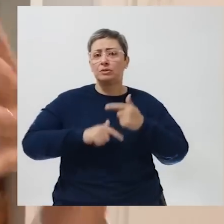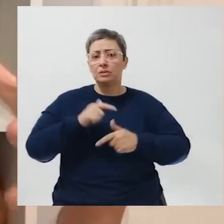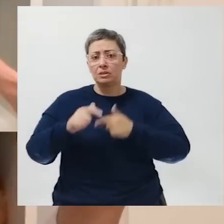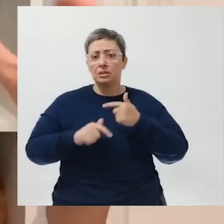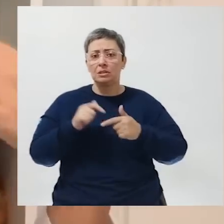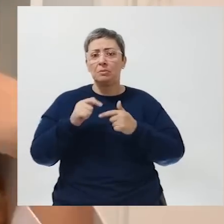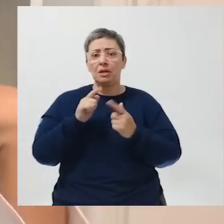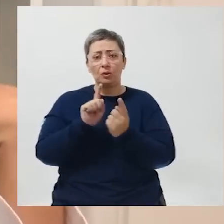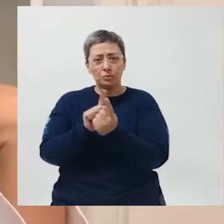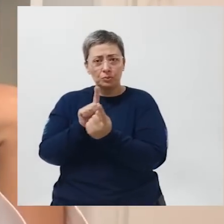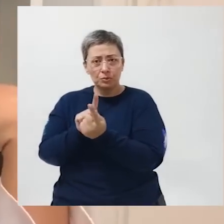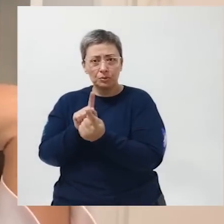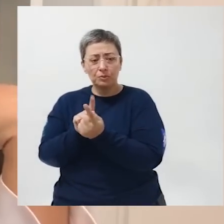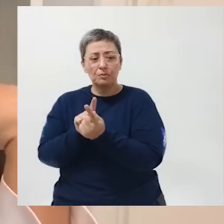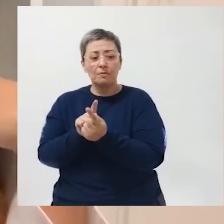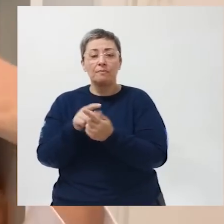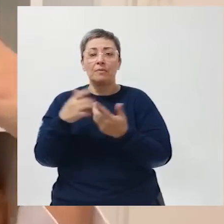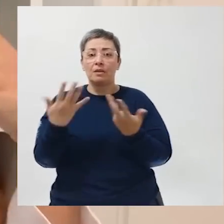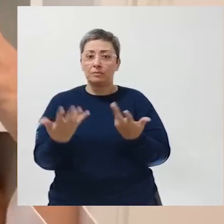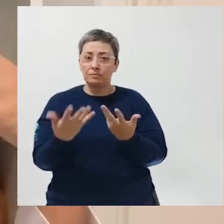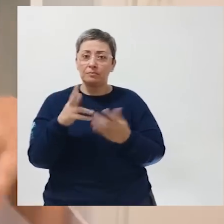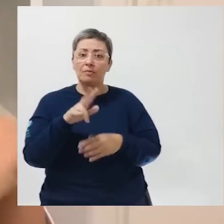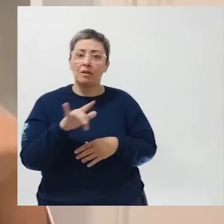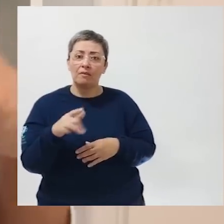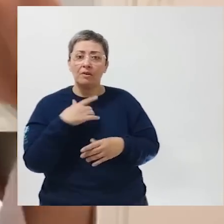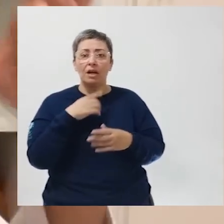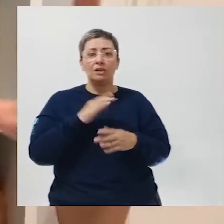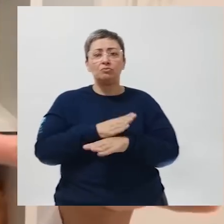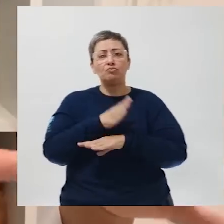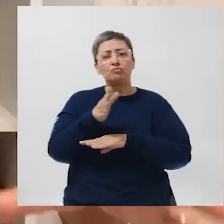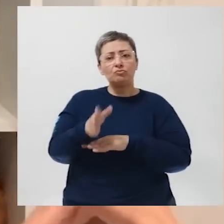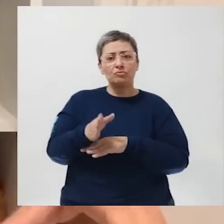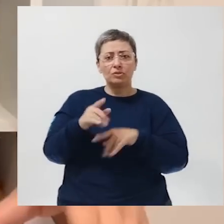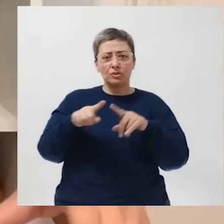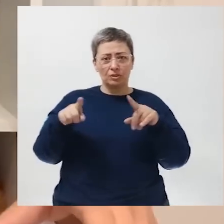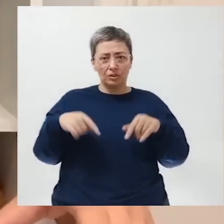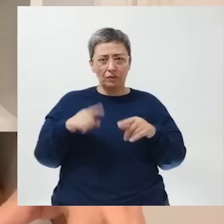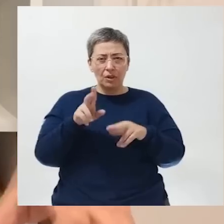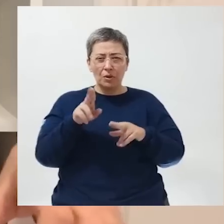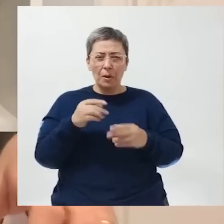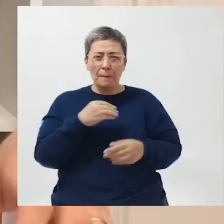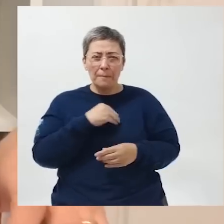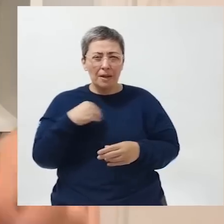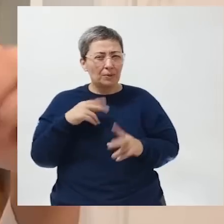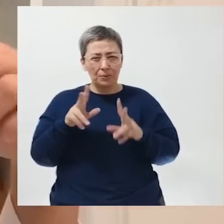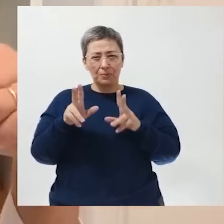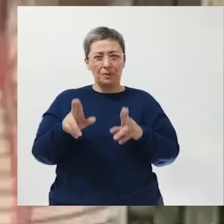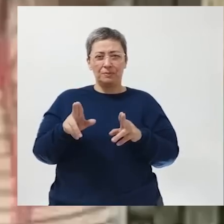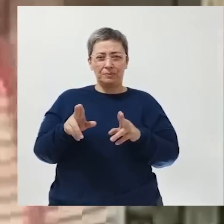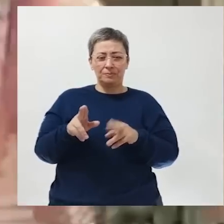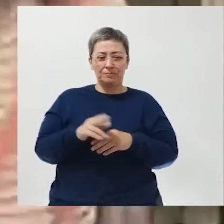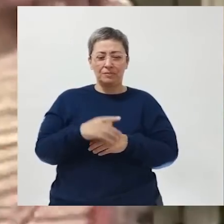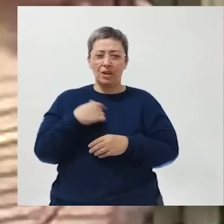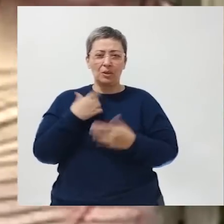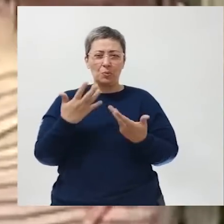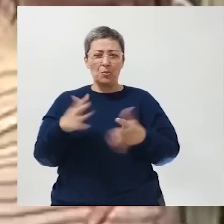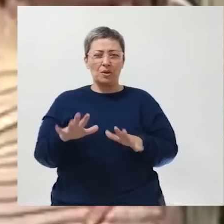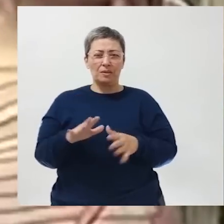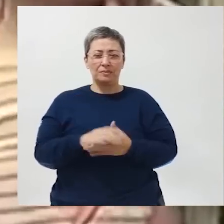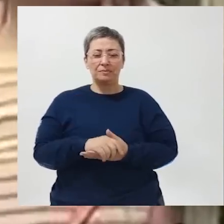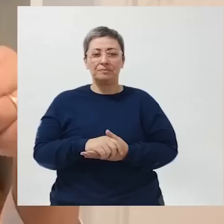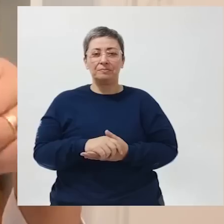área clínica, que é onde eu trabalho, onde a gente vai num consultório. Você já foi no médico? Sabe como que funciona? Eu não